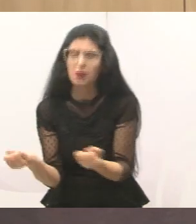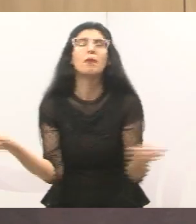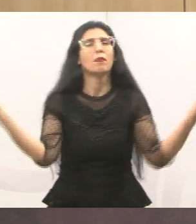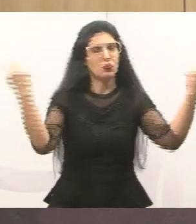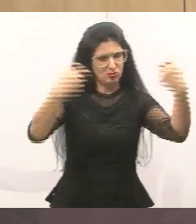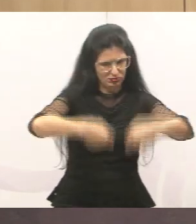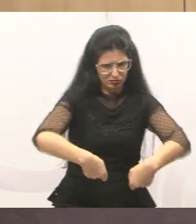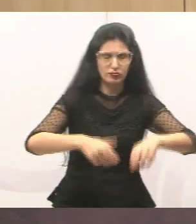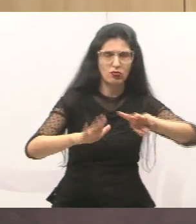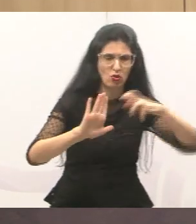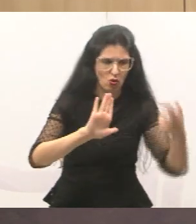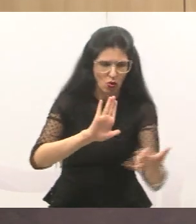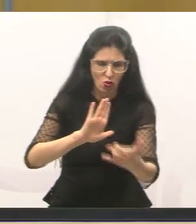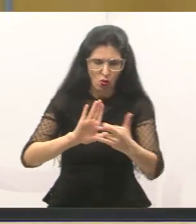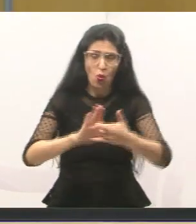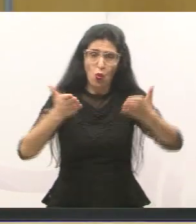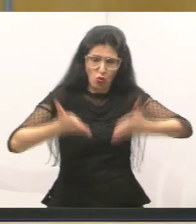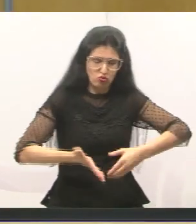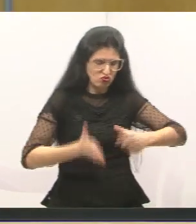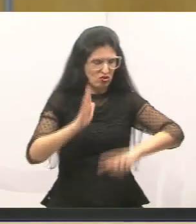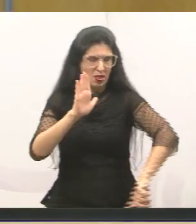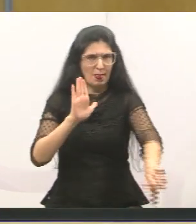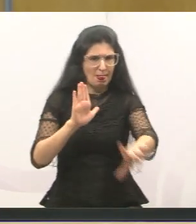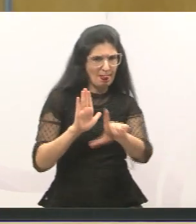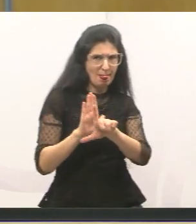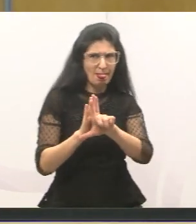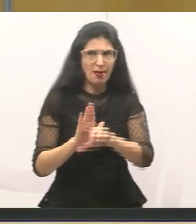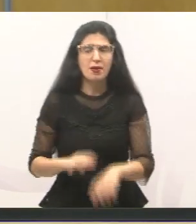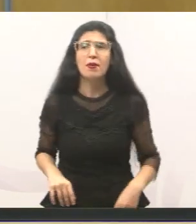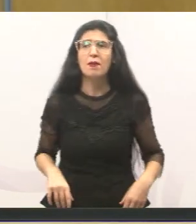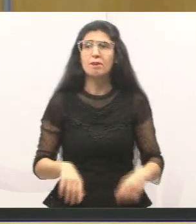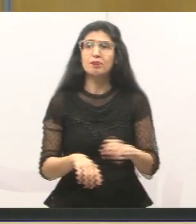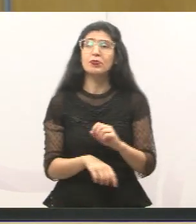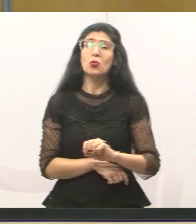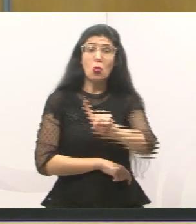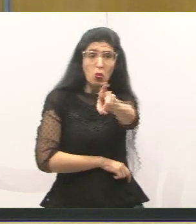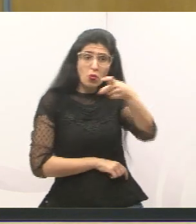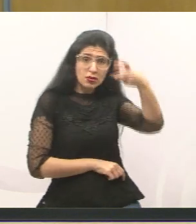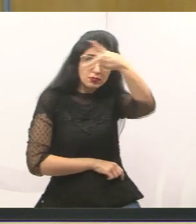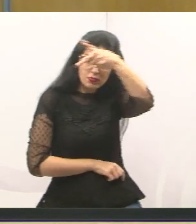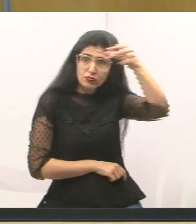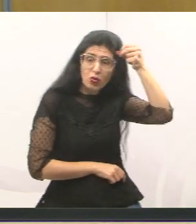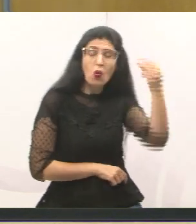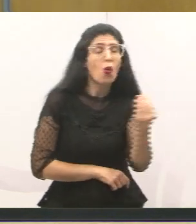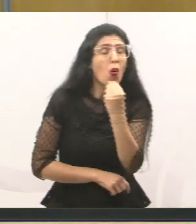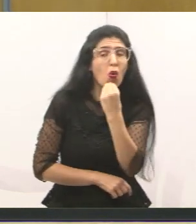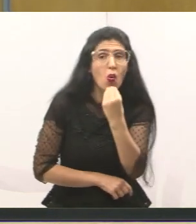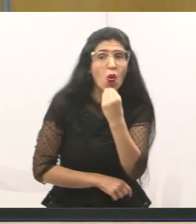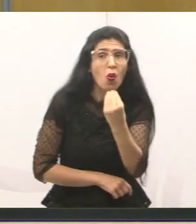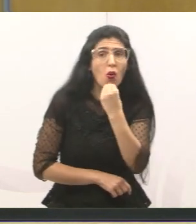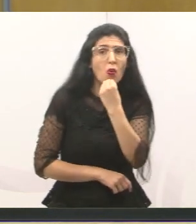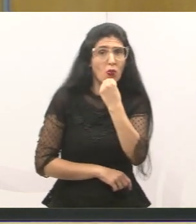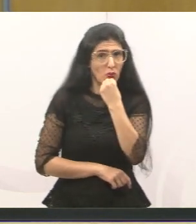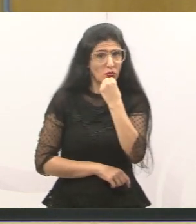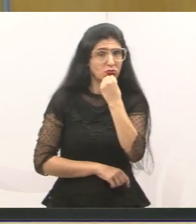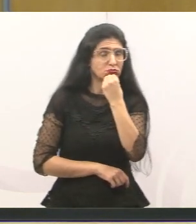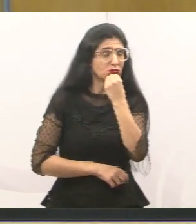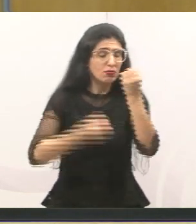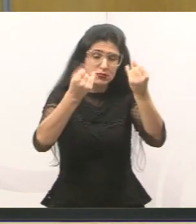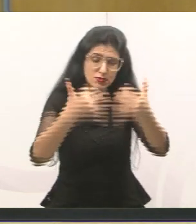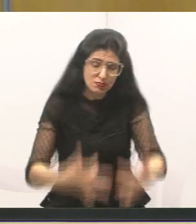regimental e de nossa lei orgânica, o senhor ex-prefeito teria a oportunidade de apresentar defesa